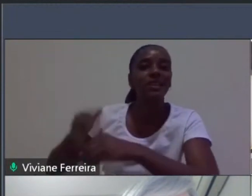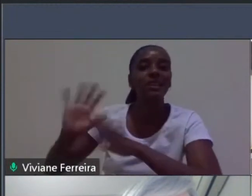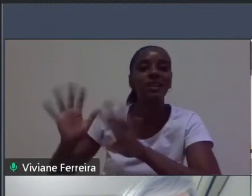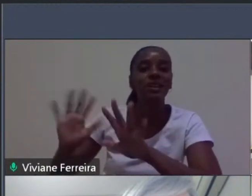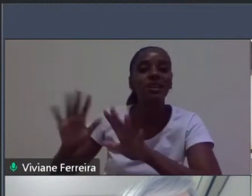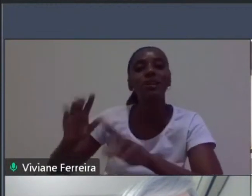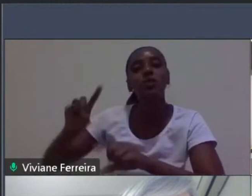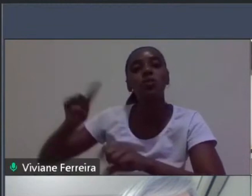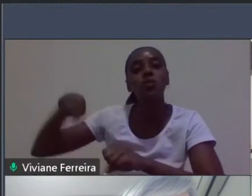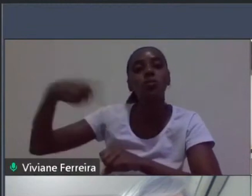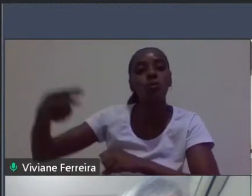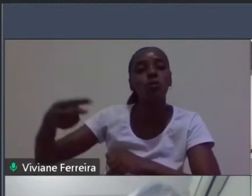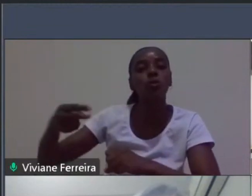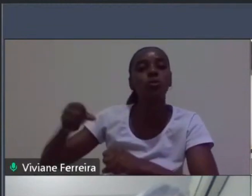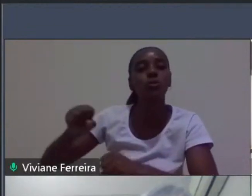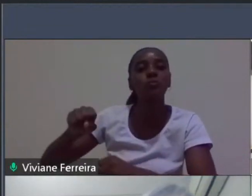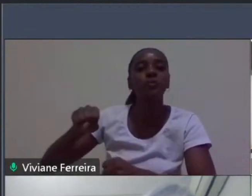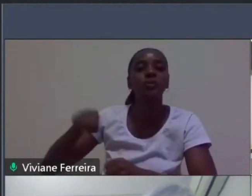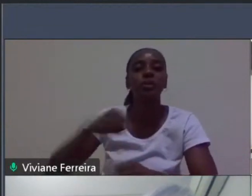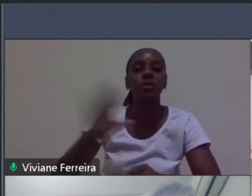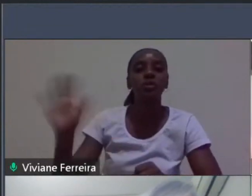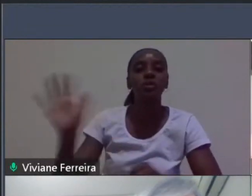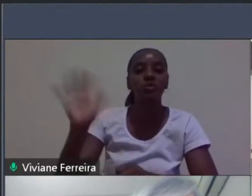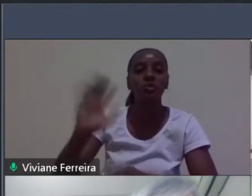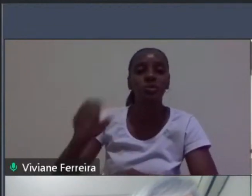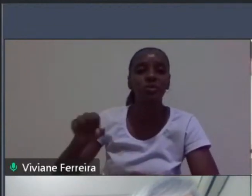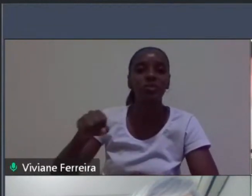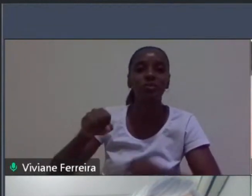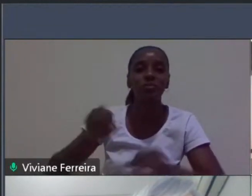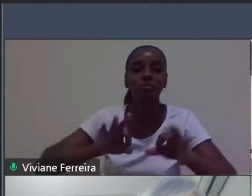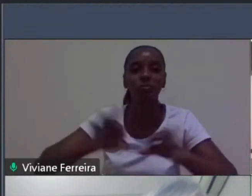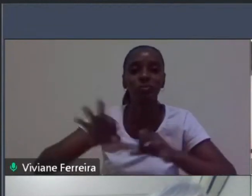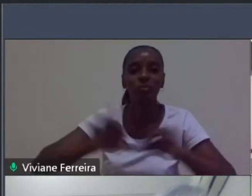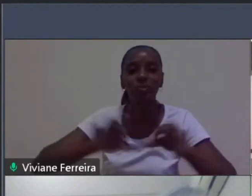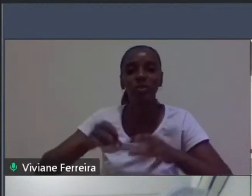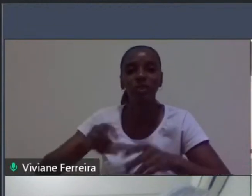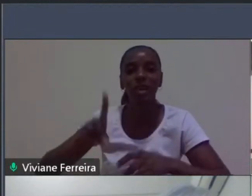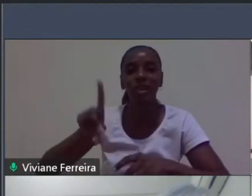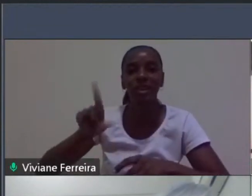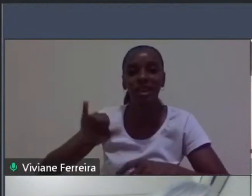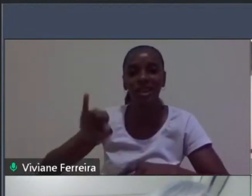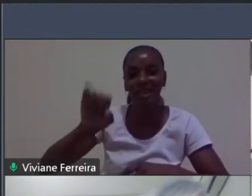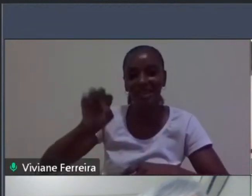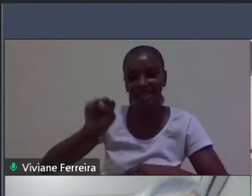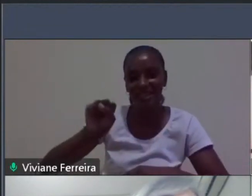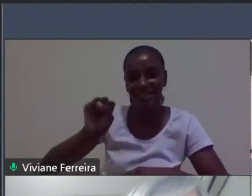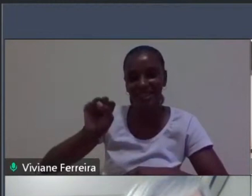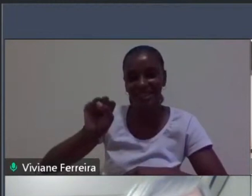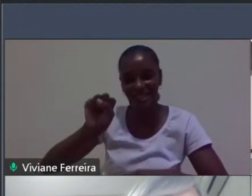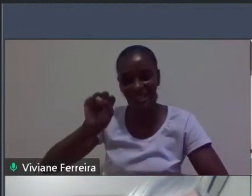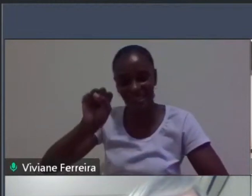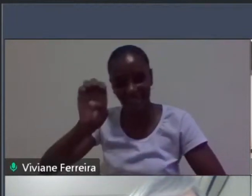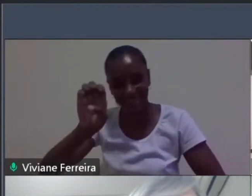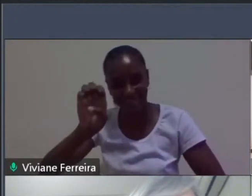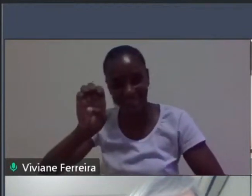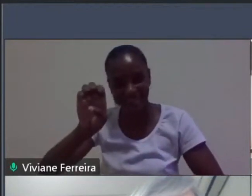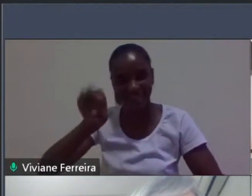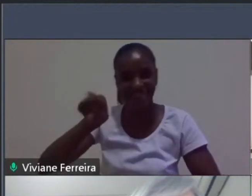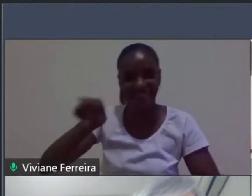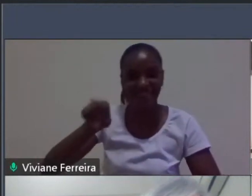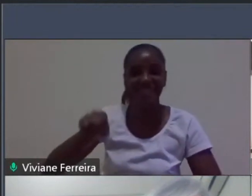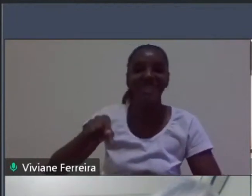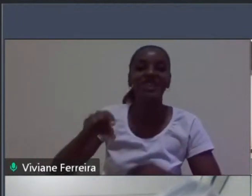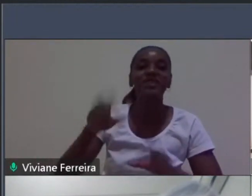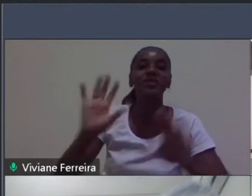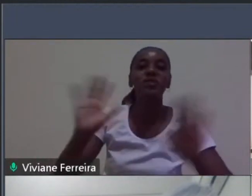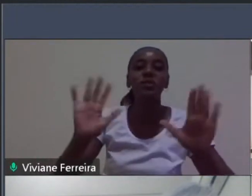despedir com um soquinho. É por isso que eu enrolei um pouco aqui, para que a Deise pudesse fazer o soquinho, para a gente poder... Isso aí, Deise. Então, ó, pessoal,